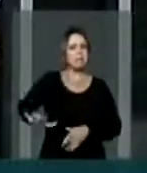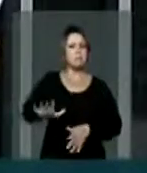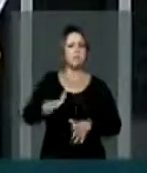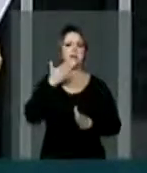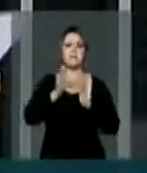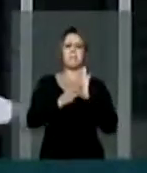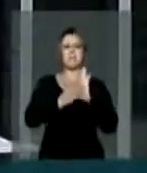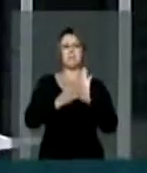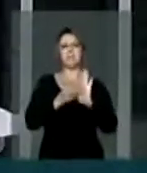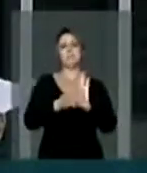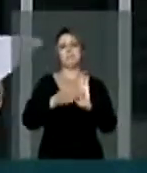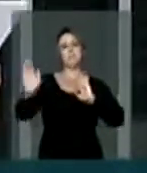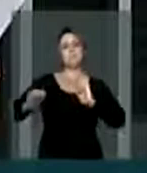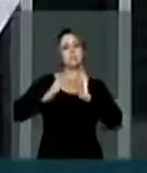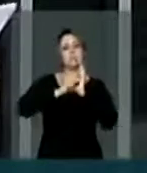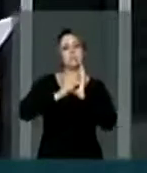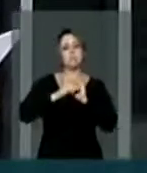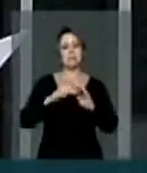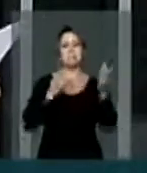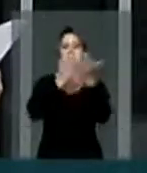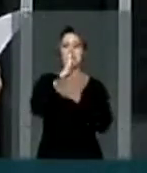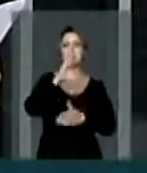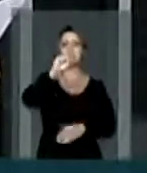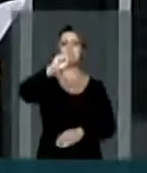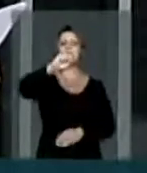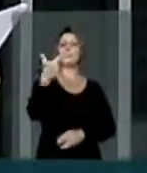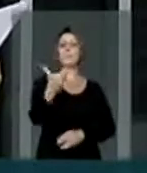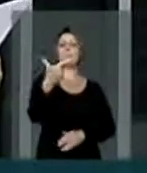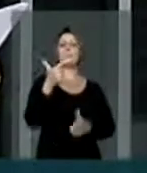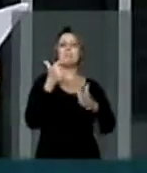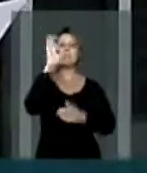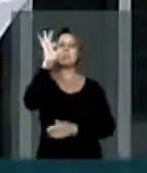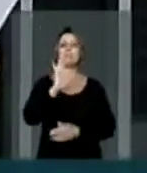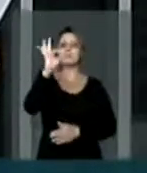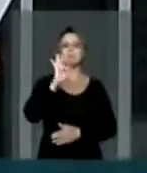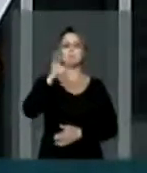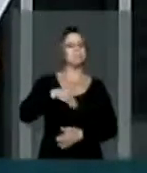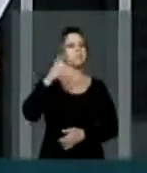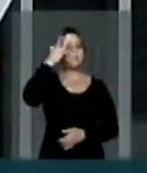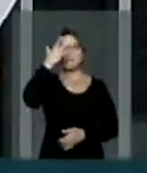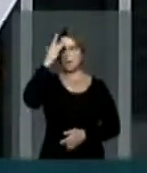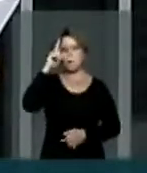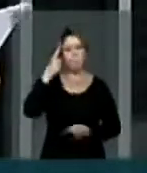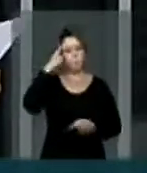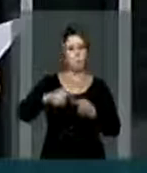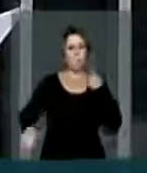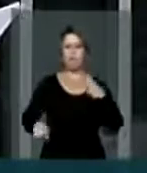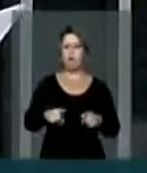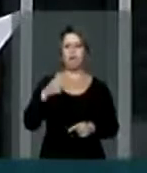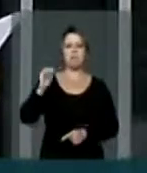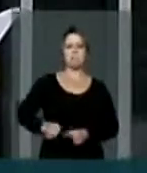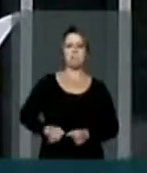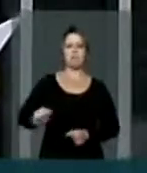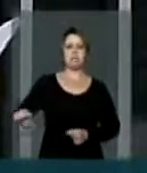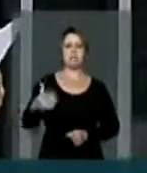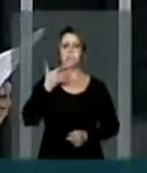Senado Federal provou que 82% dos entrevistados não concordam que uma mulher realize o aborto quando ela